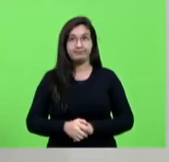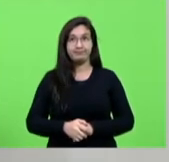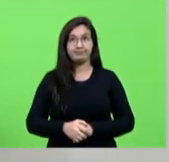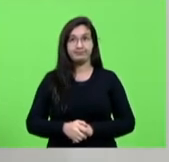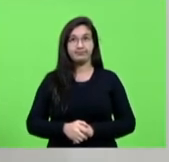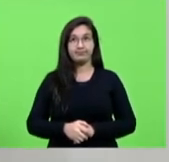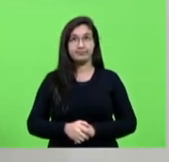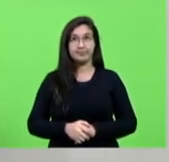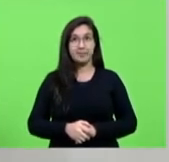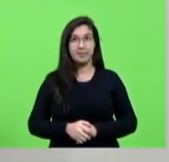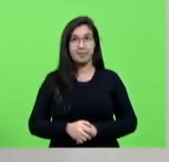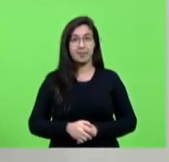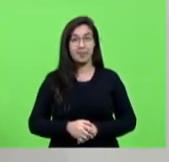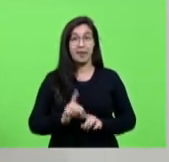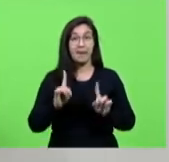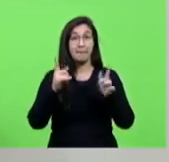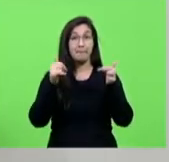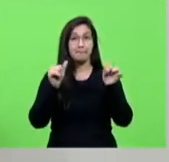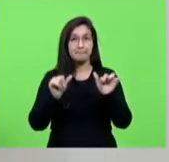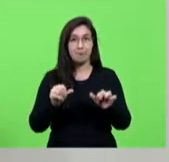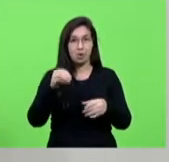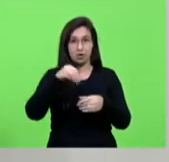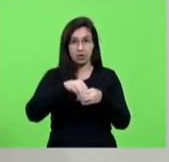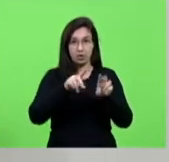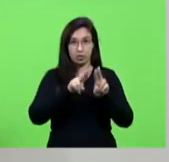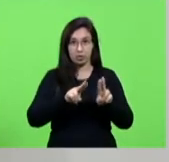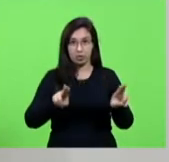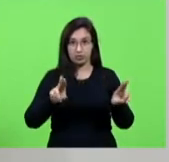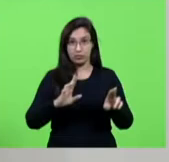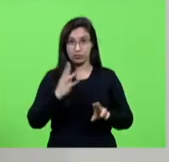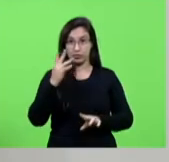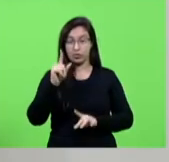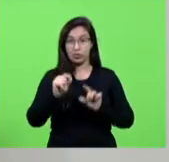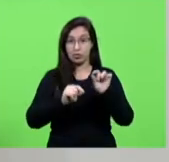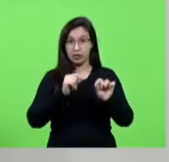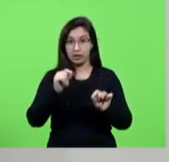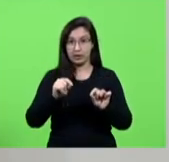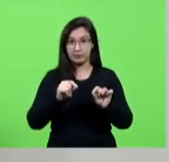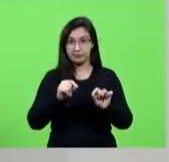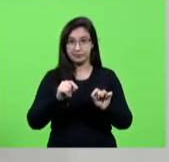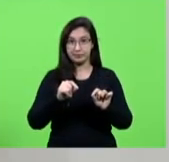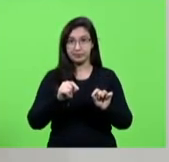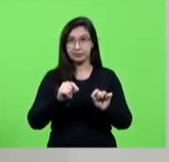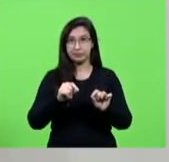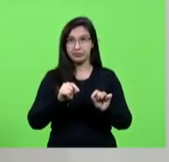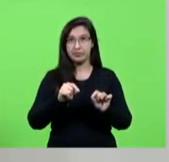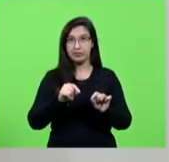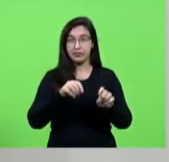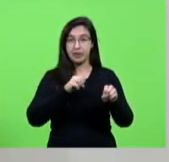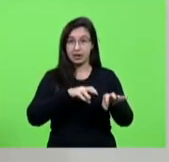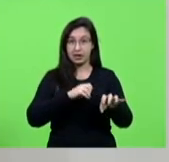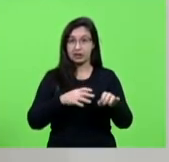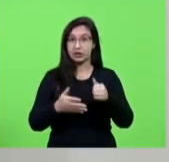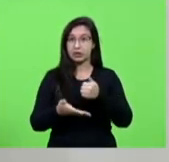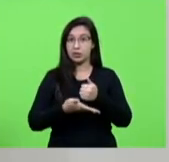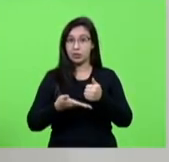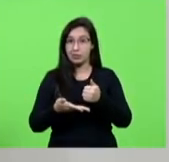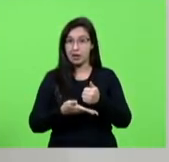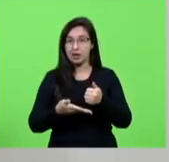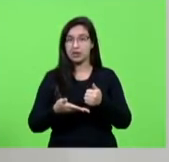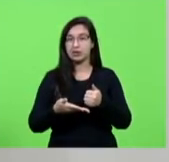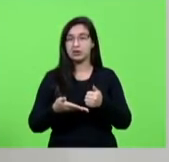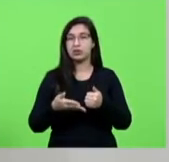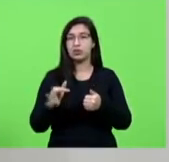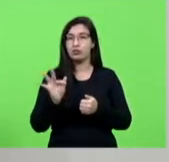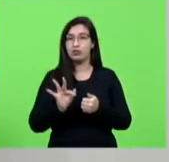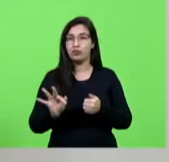Mas ainda tem uma coisa pior acontecendo dentro da UFSC. Colégio Aplicação, ensino básico, ensino fundamental, que tem